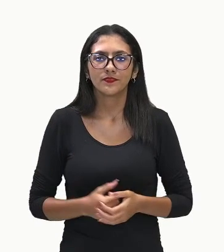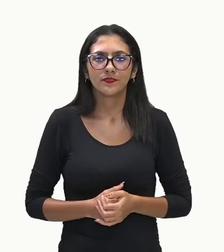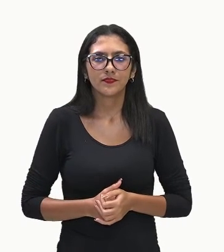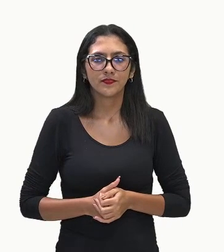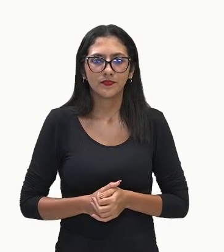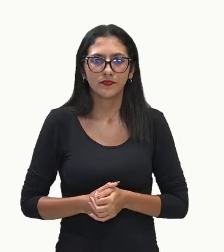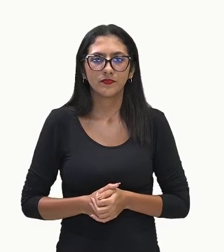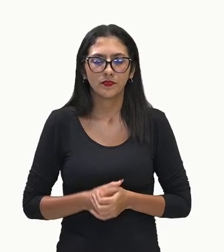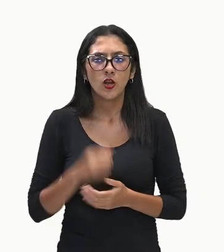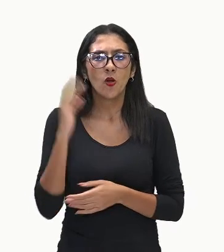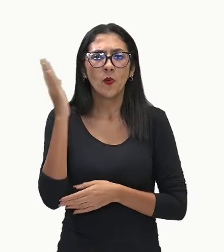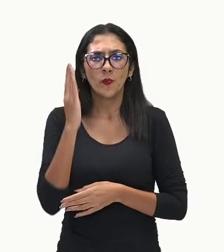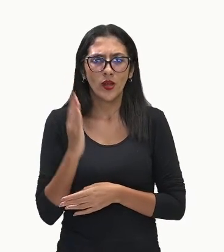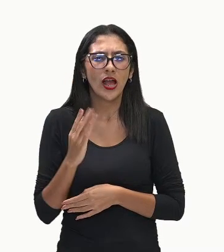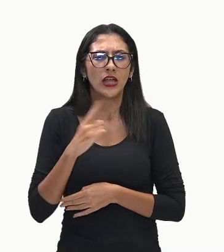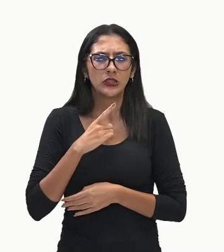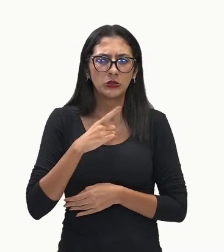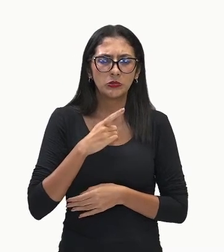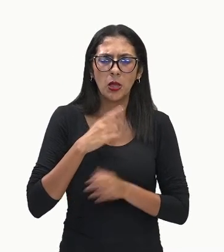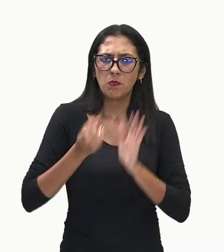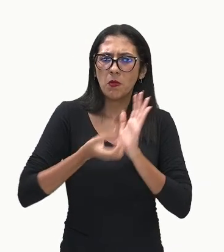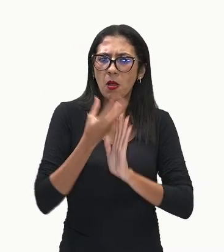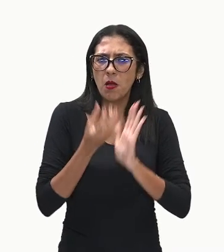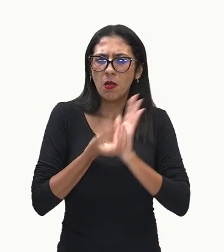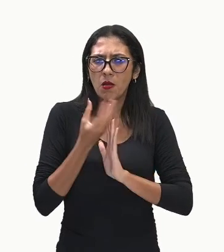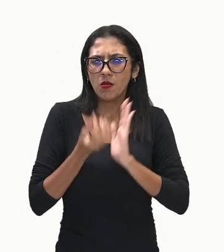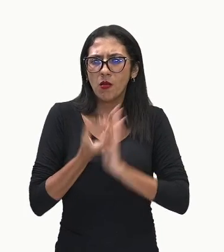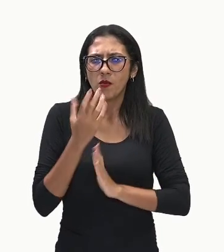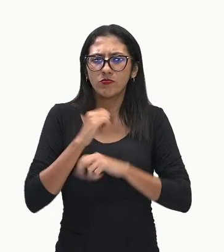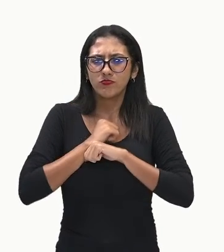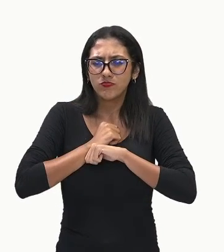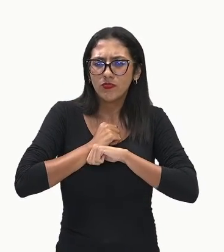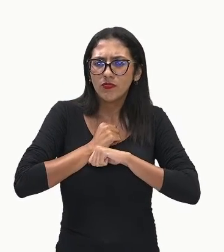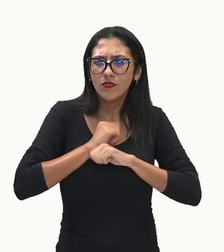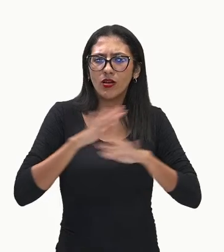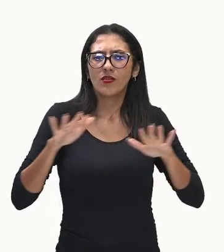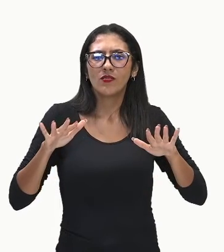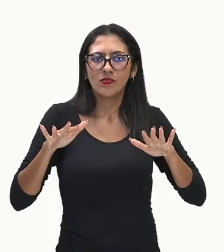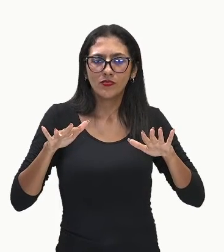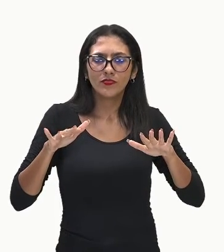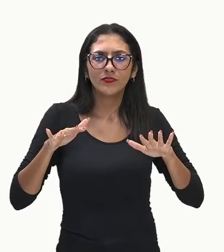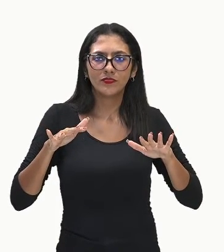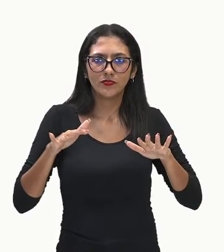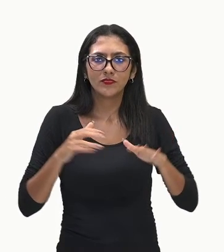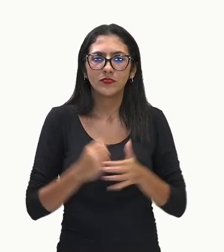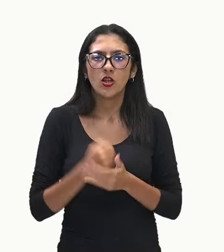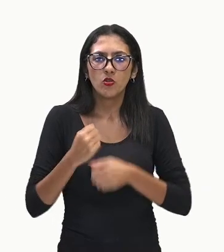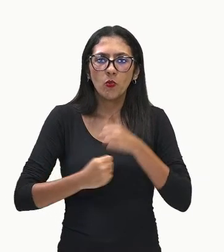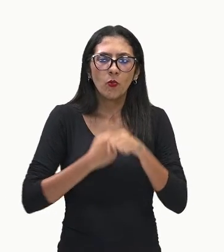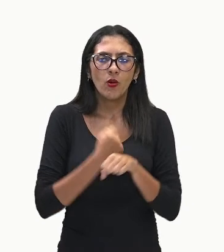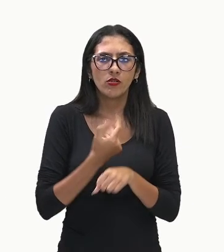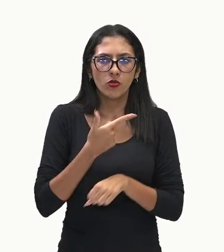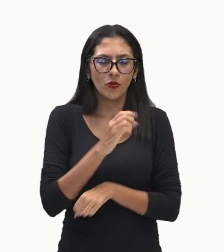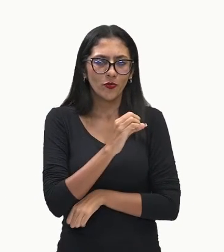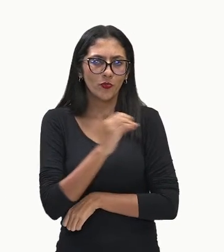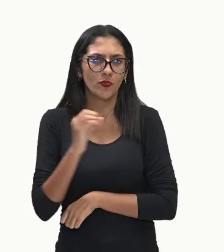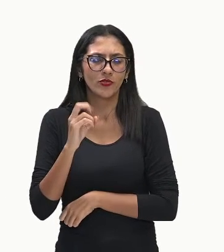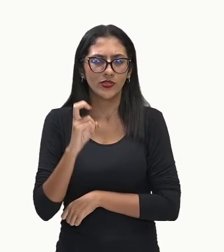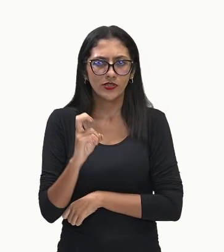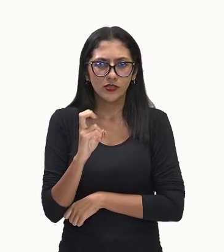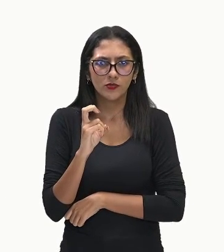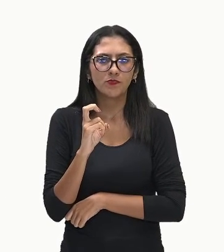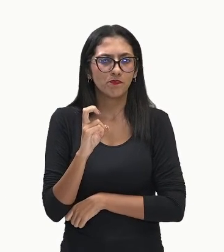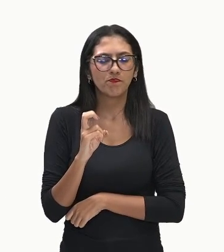Brasil inunda o mercado mundial com produção de 15 mil toneladas de mel em 2005. Também